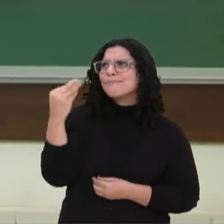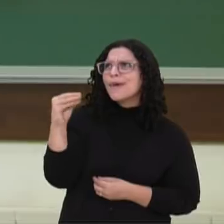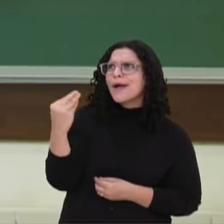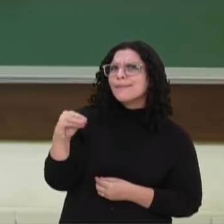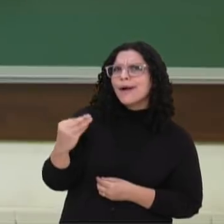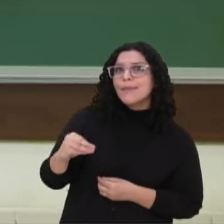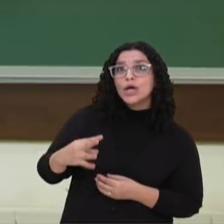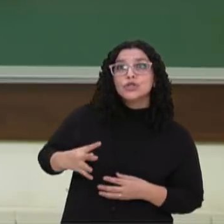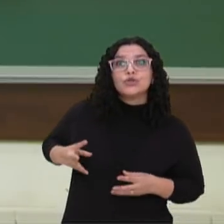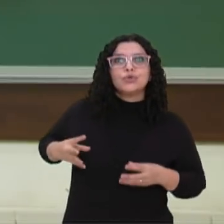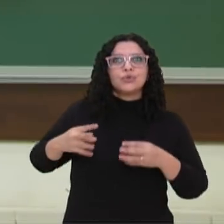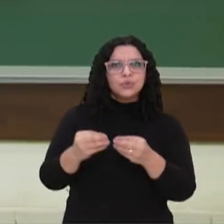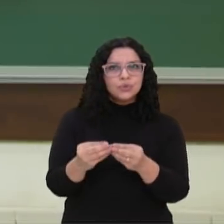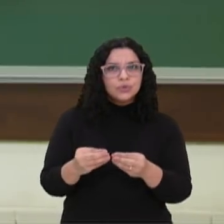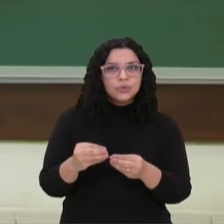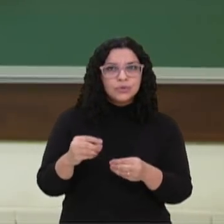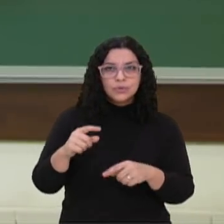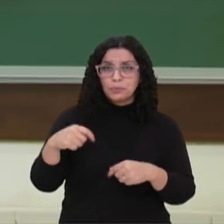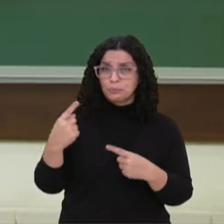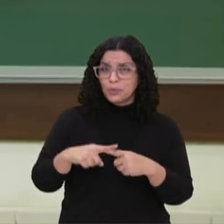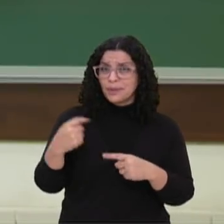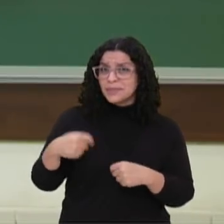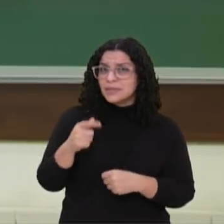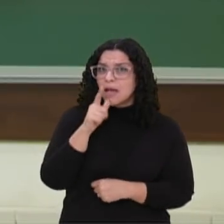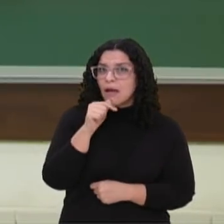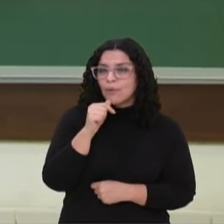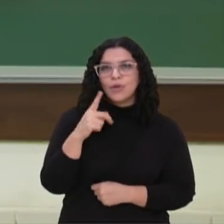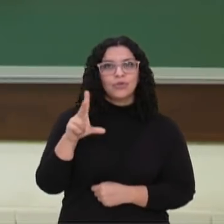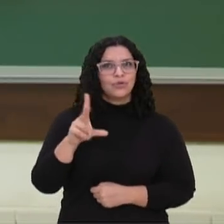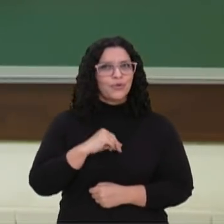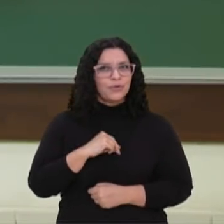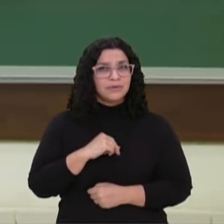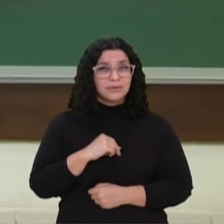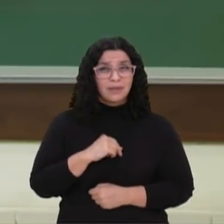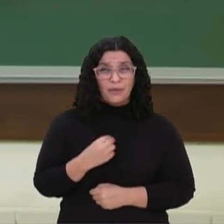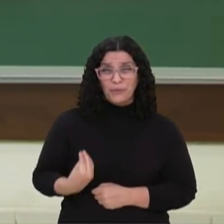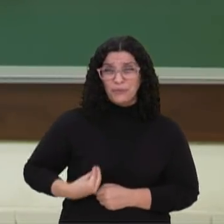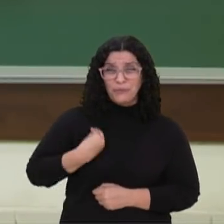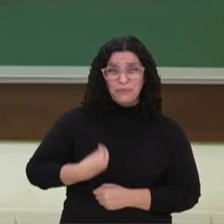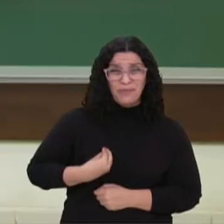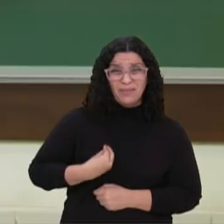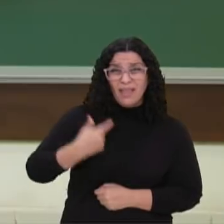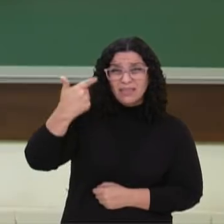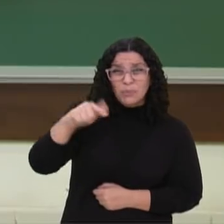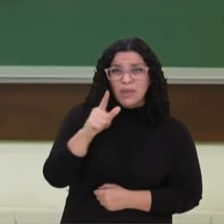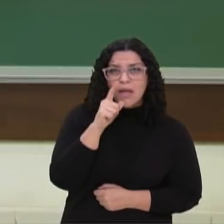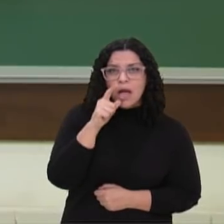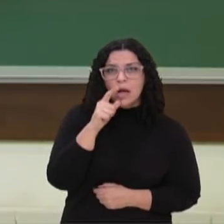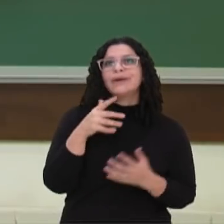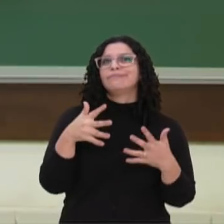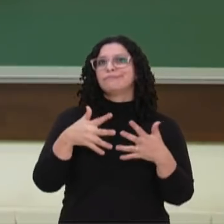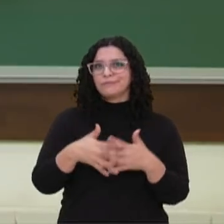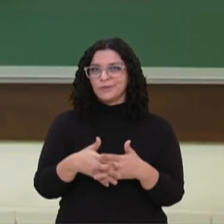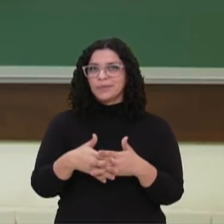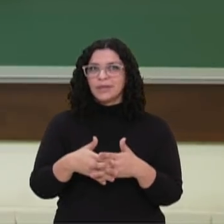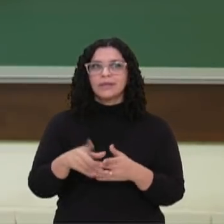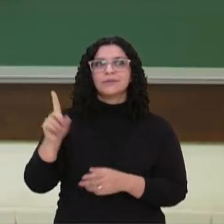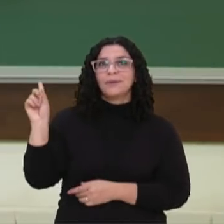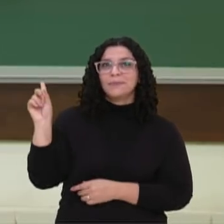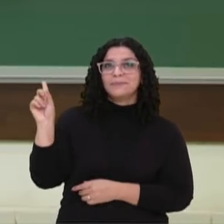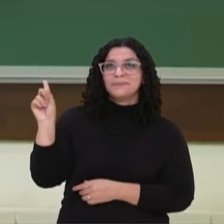tudo, meu Deus do céu, a gente realmente vai ver, nossa, sem ela fica complicado, né? Então, lá, algumas pra gente